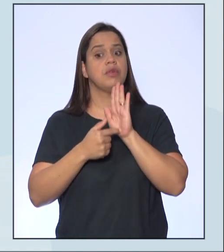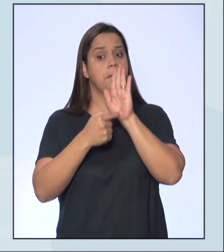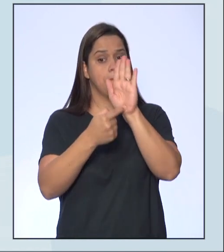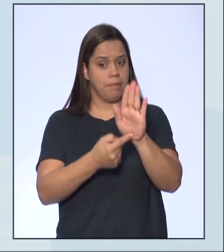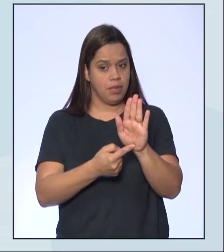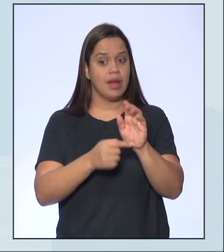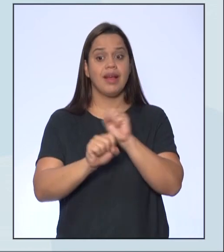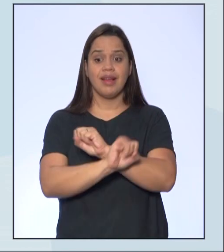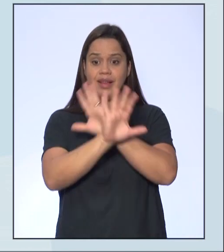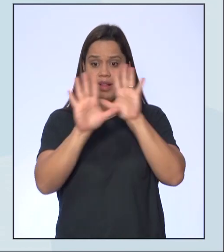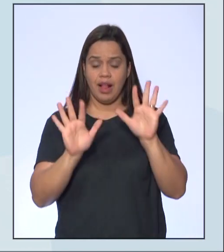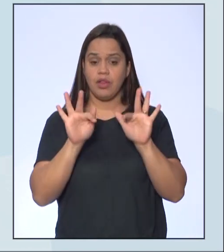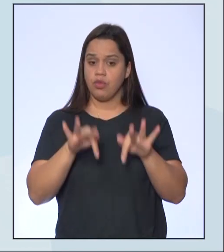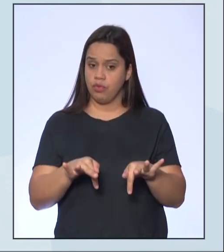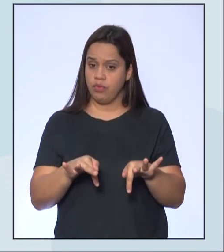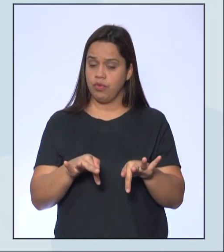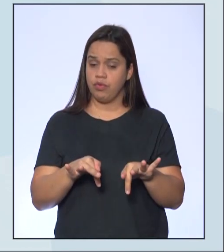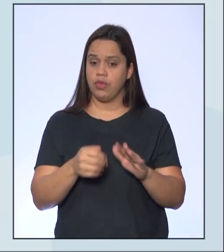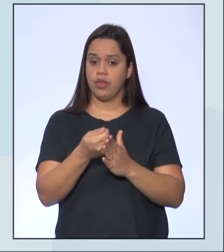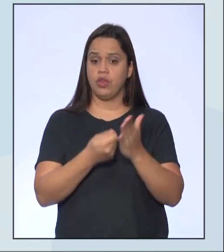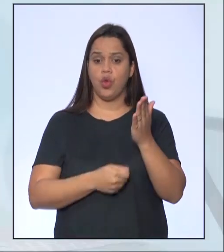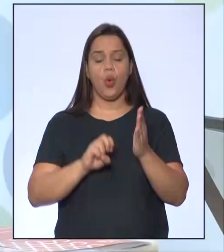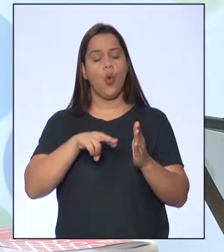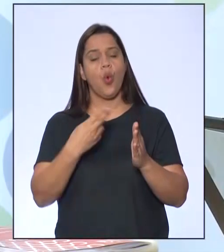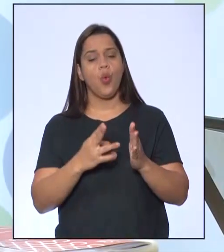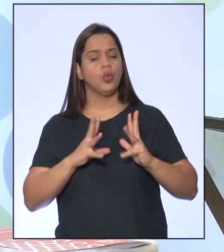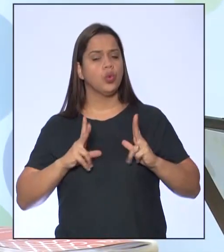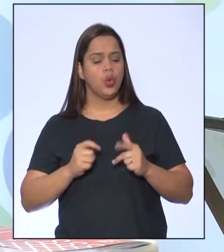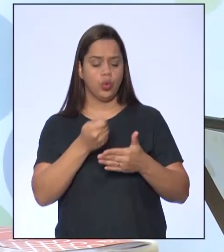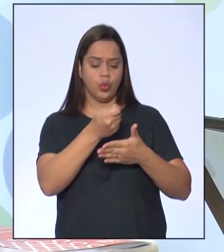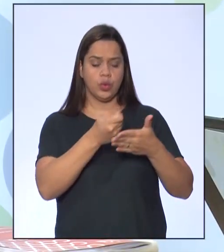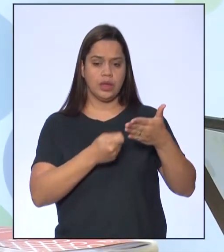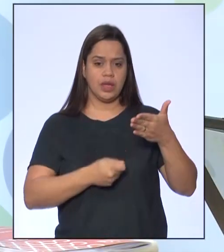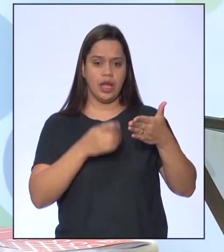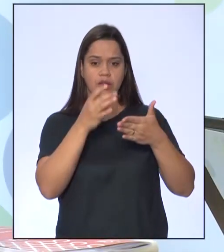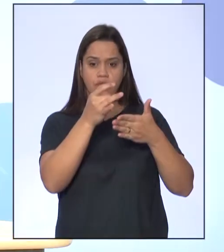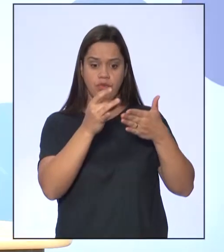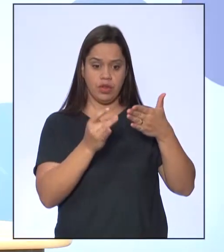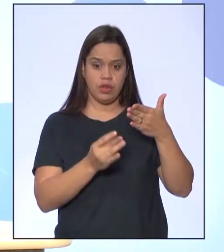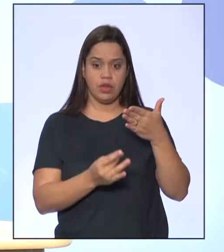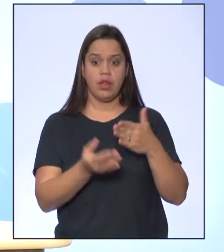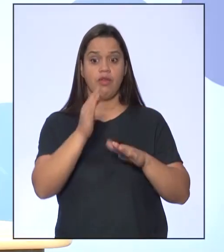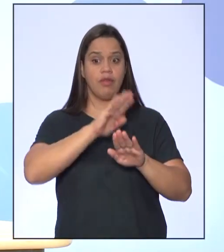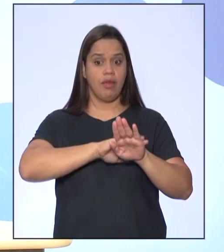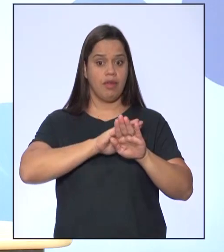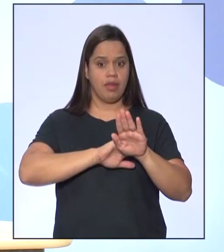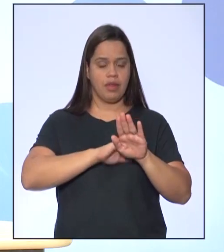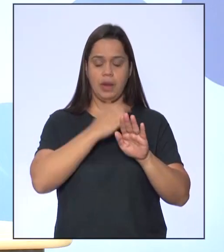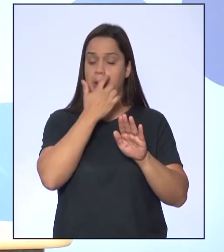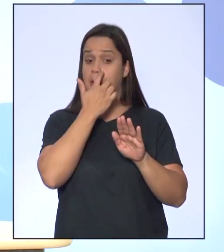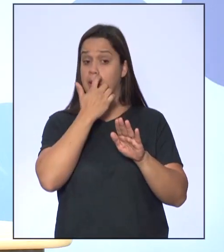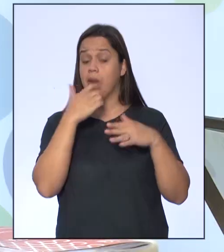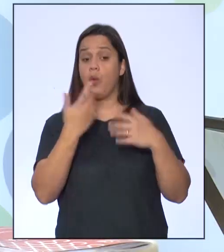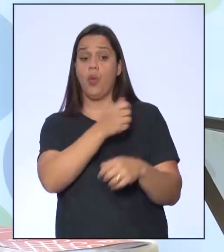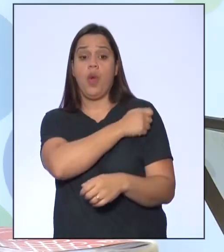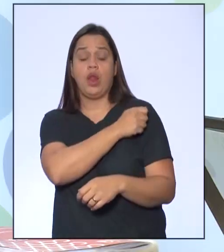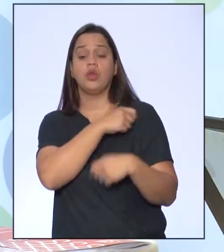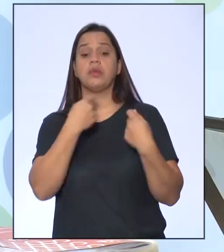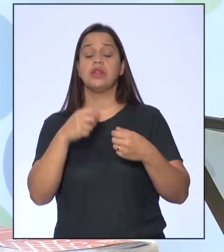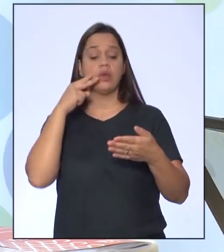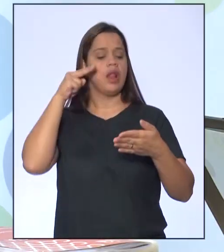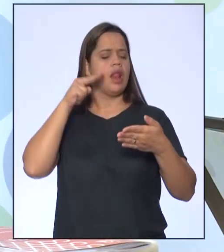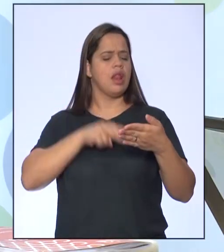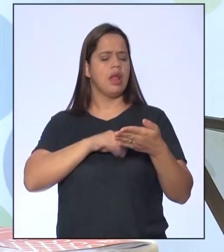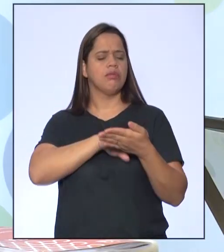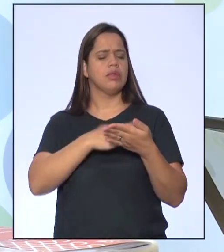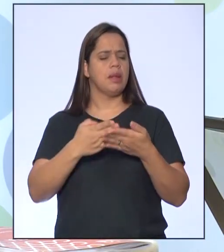do texto, tá? Ou diluída no percurso da narrativa, ou seja, de uma forma implícita. O aluno deve interpretar